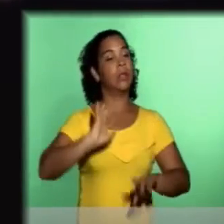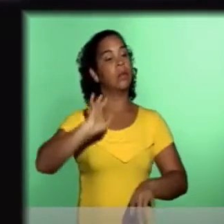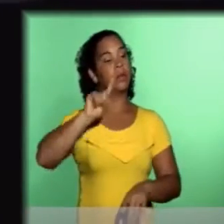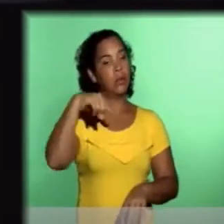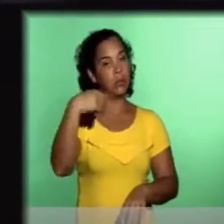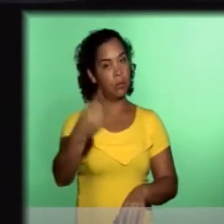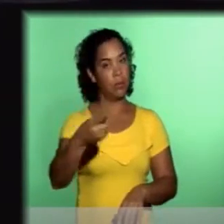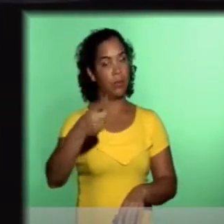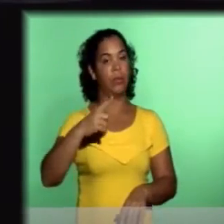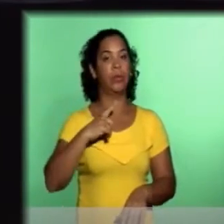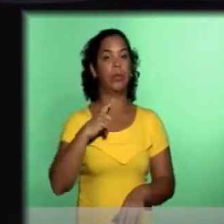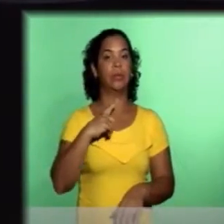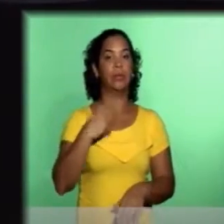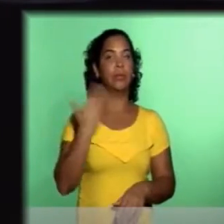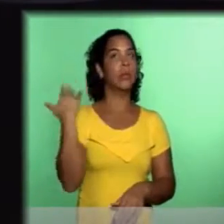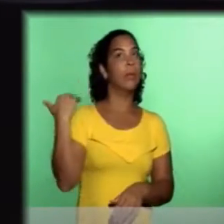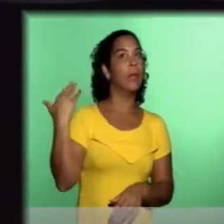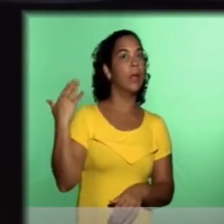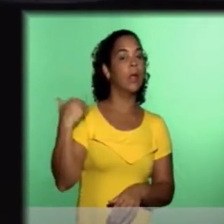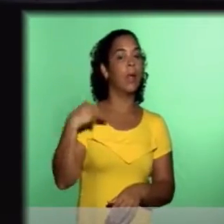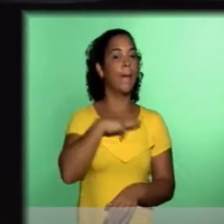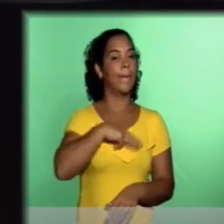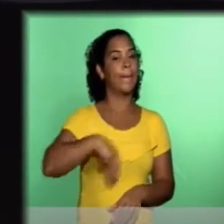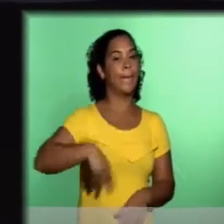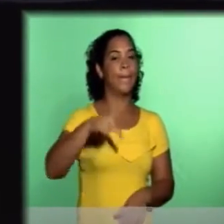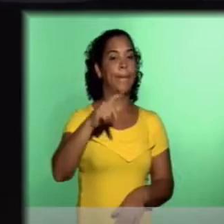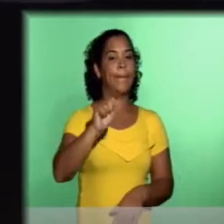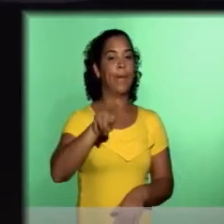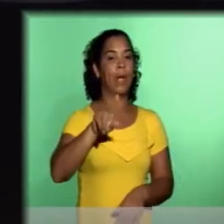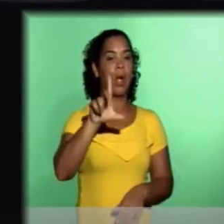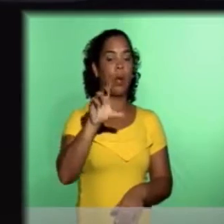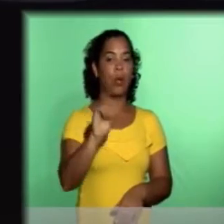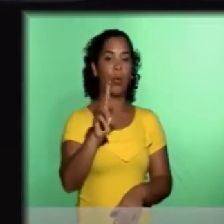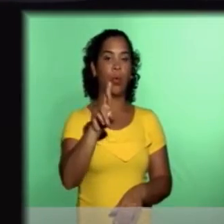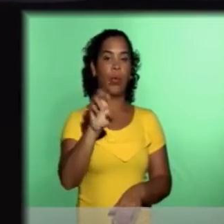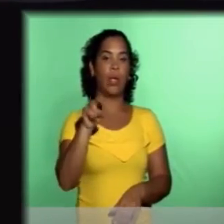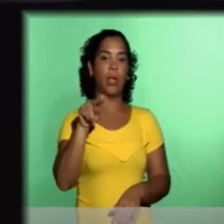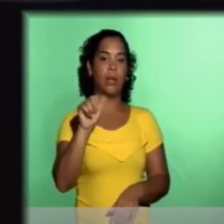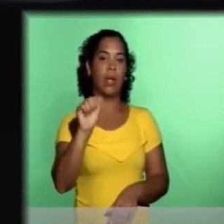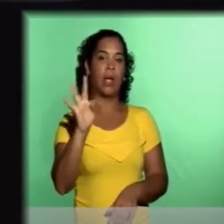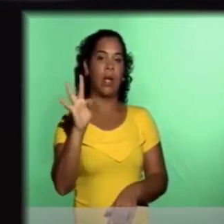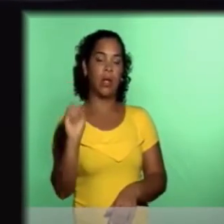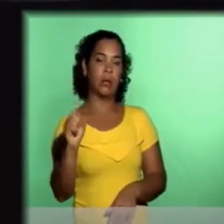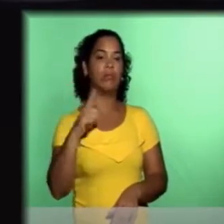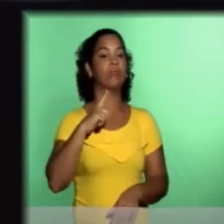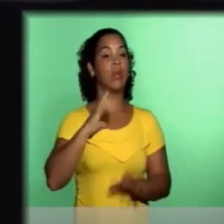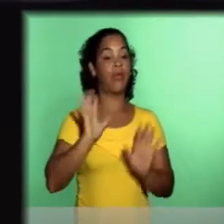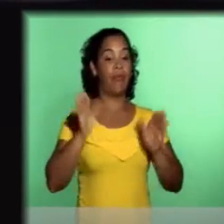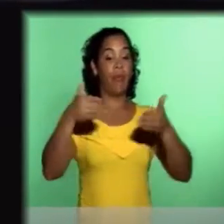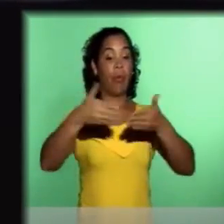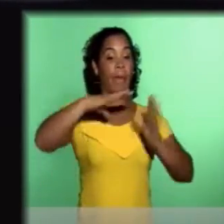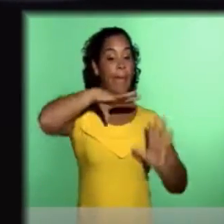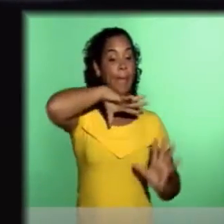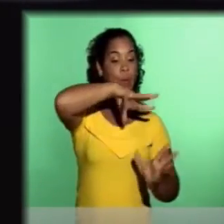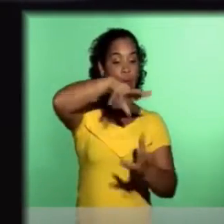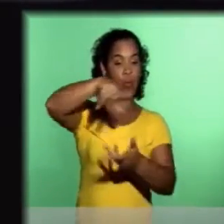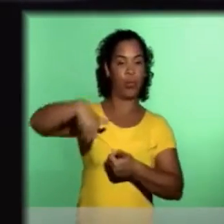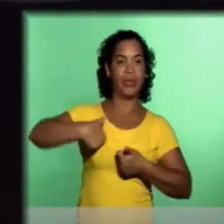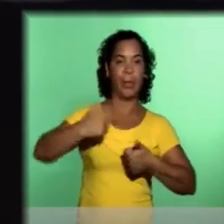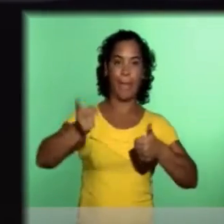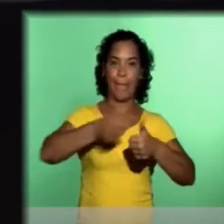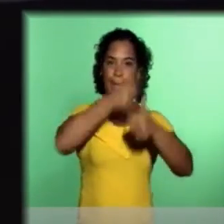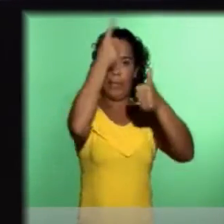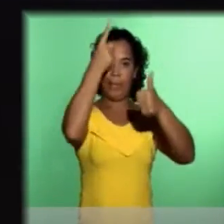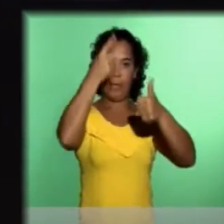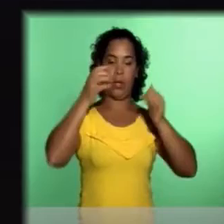em Dakar, né, na época do ministro Paulo Renato, teve o Fórum Mundial de Educação, o primeiro Fórum Mundial